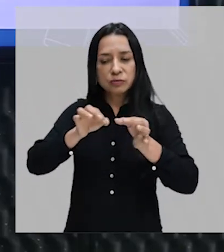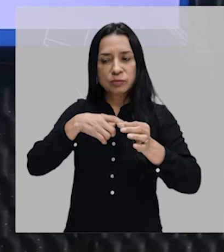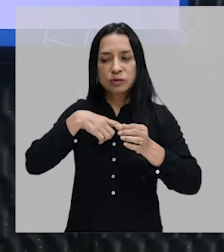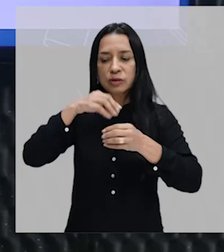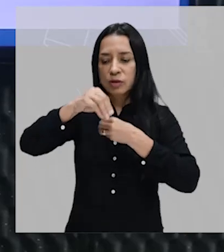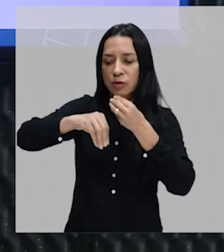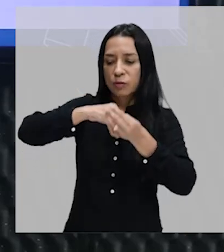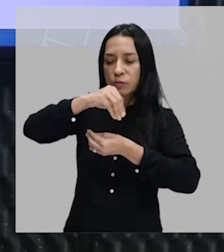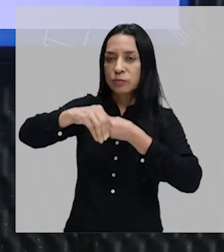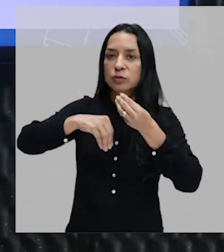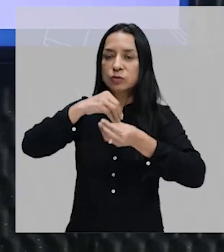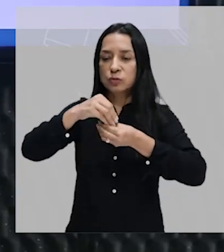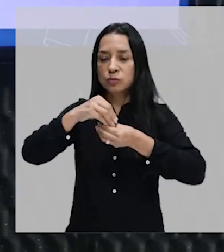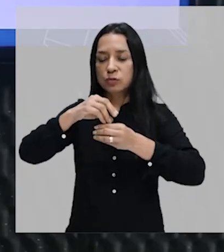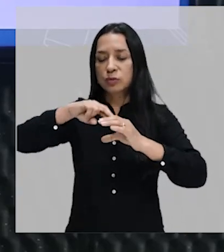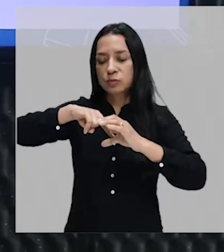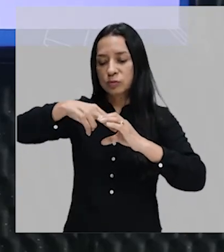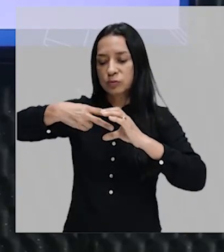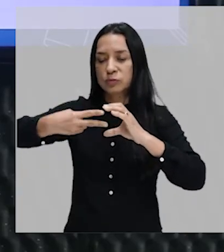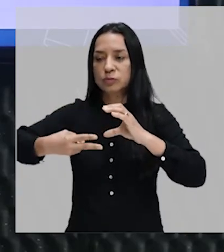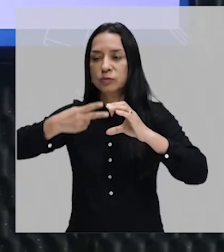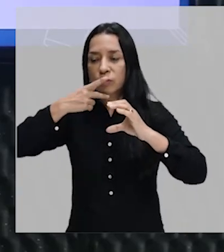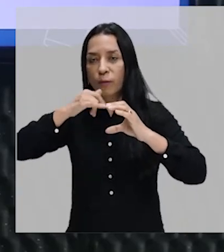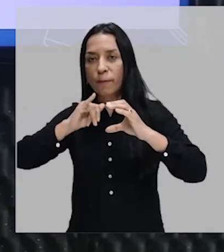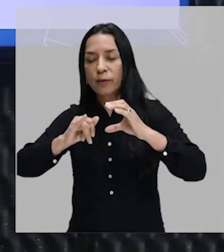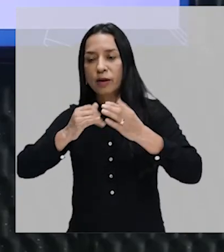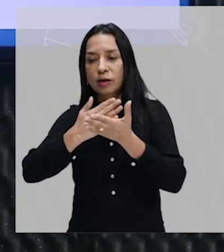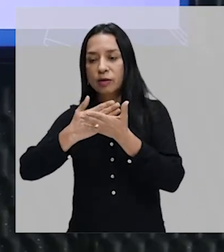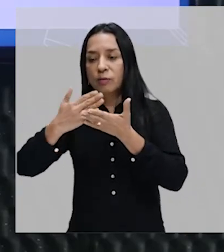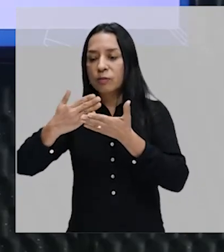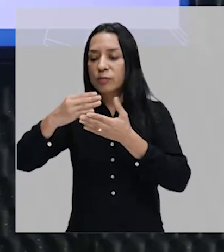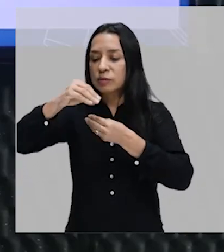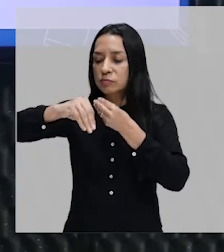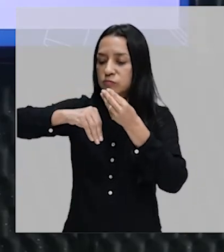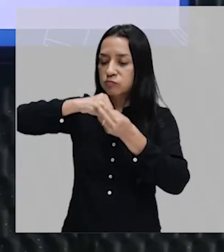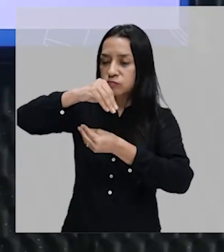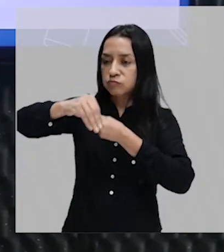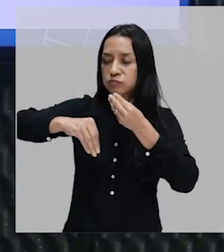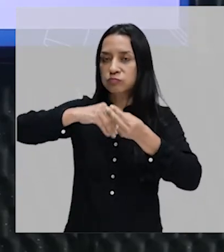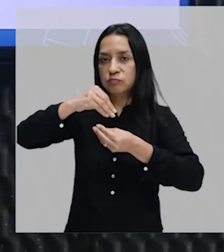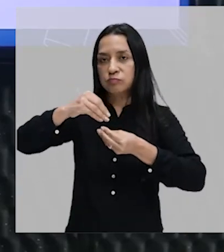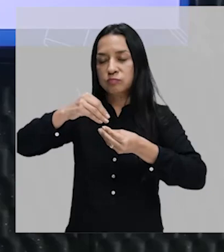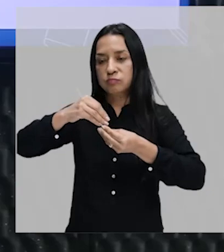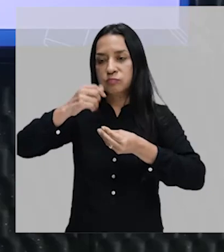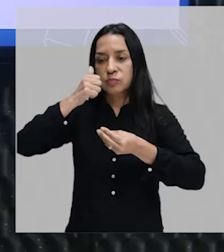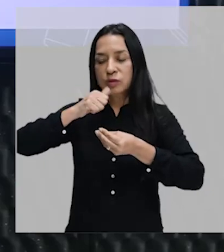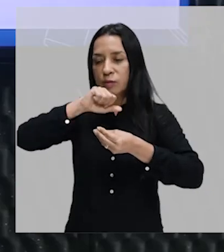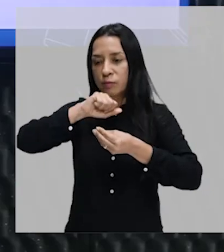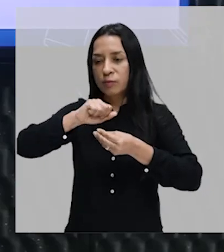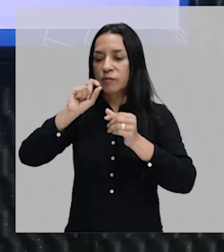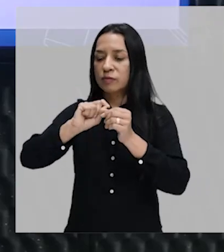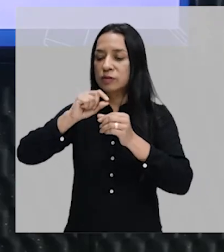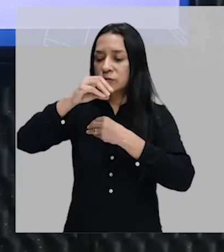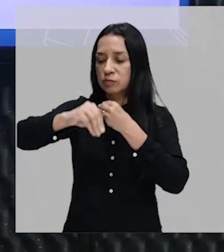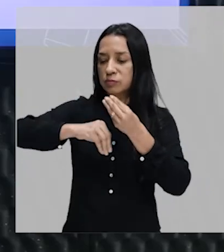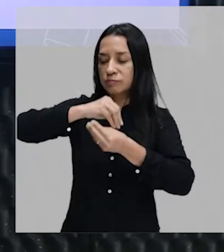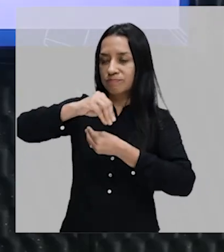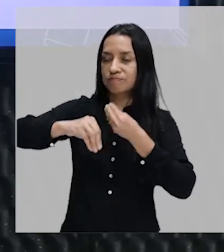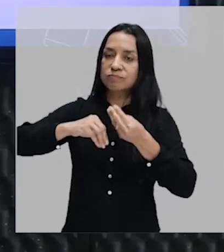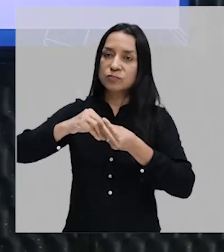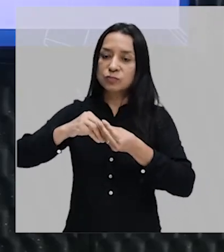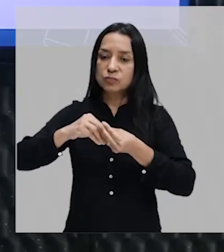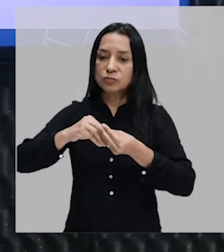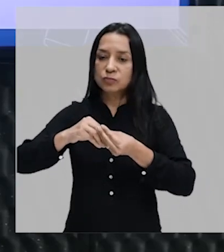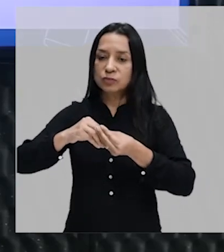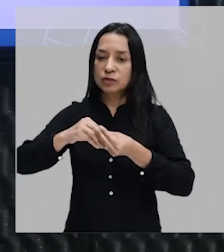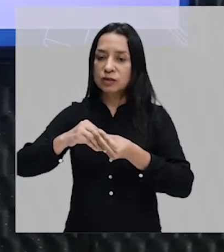mistura. Os cromossomos do pai começam a se misturar com os cromossomos da mãe, fazendo uma mistura. Essa mistura a gente chama